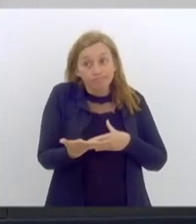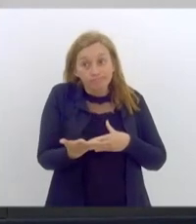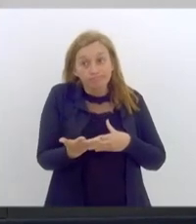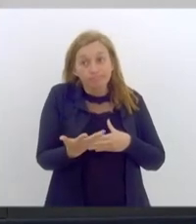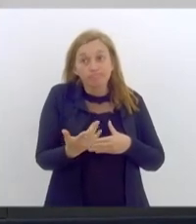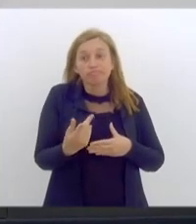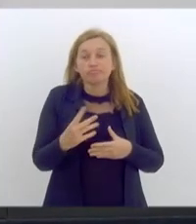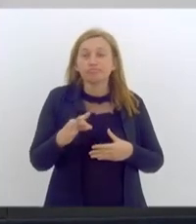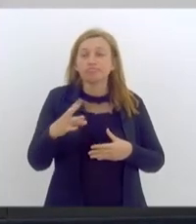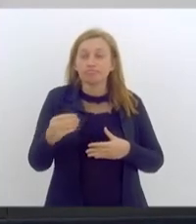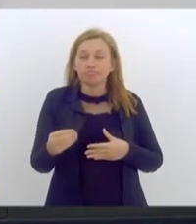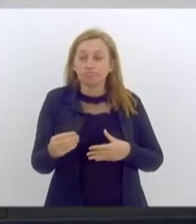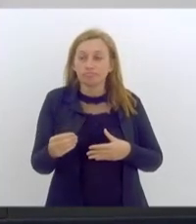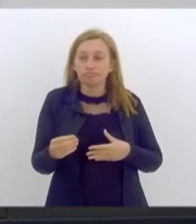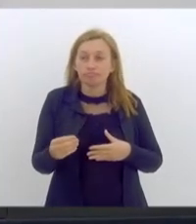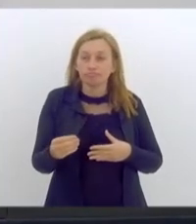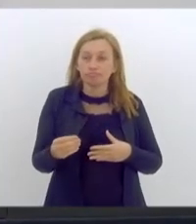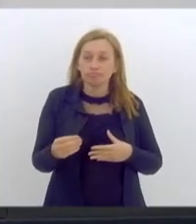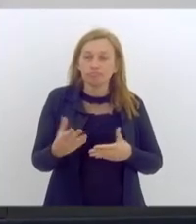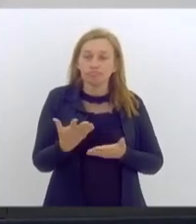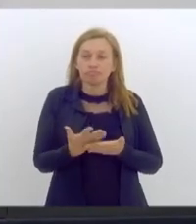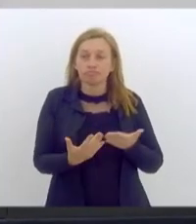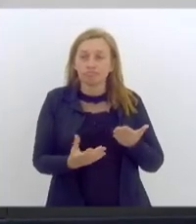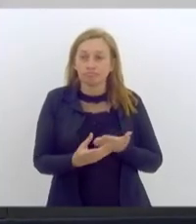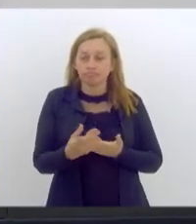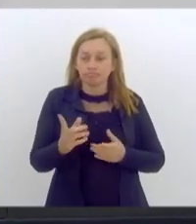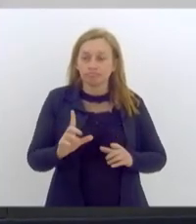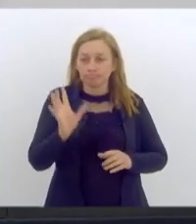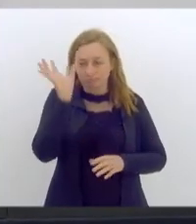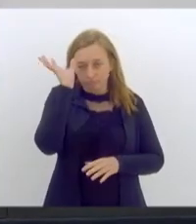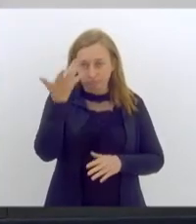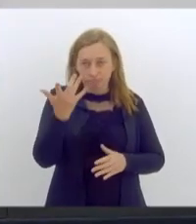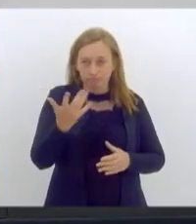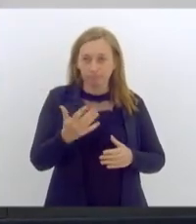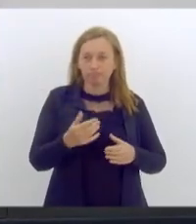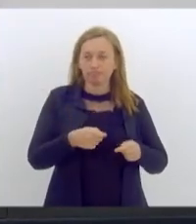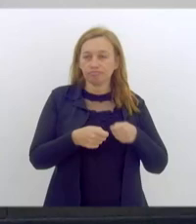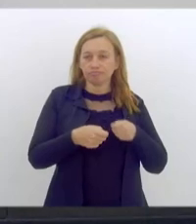na mão do controle externo então o